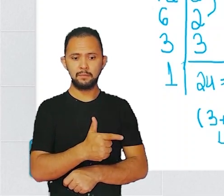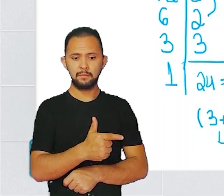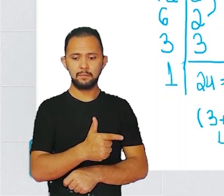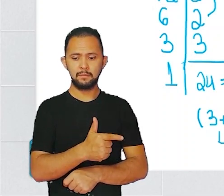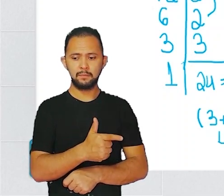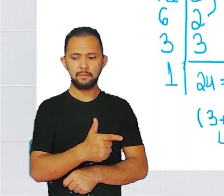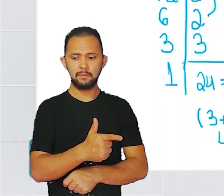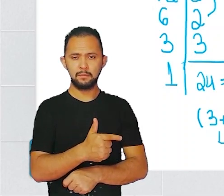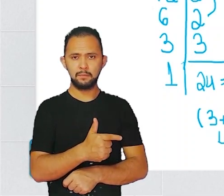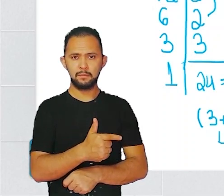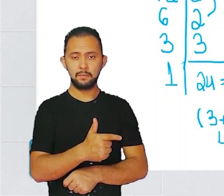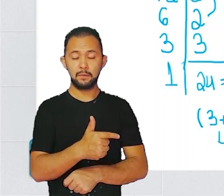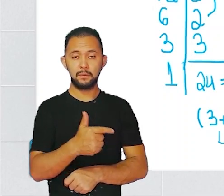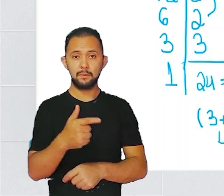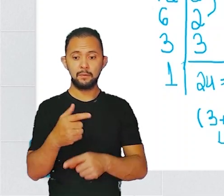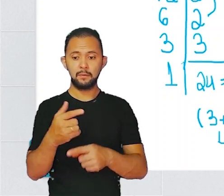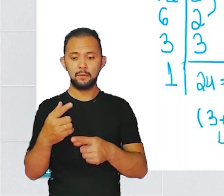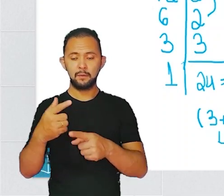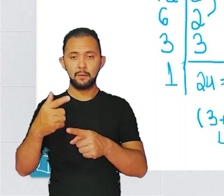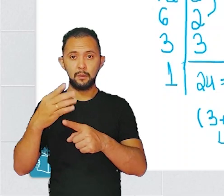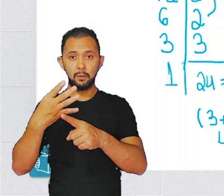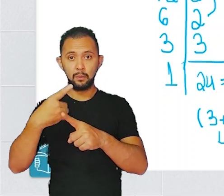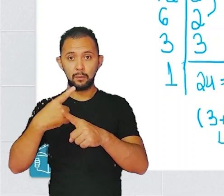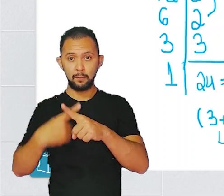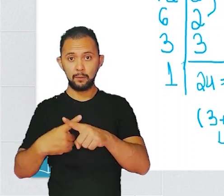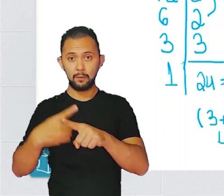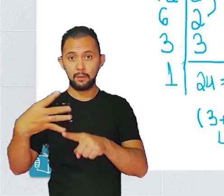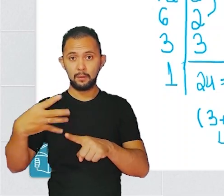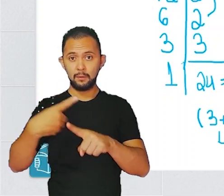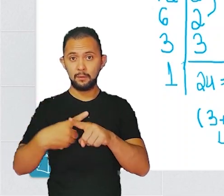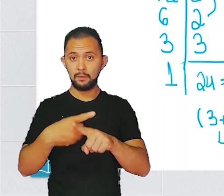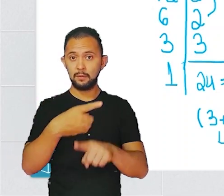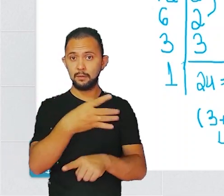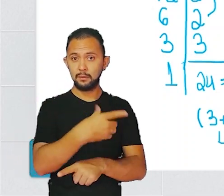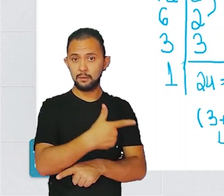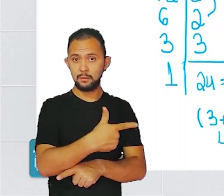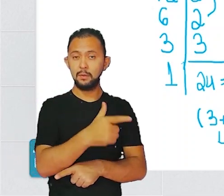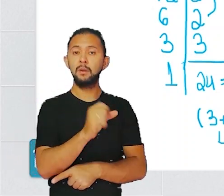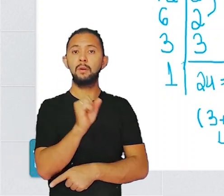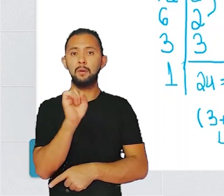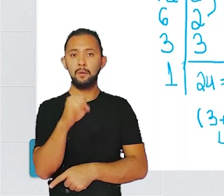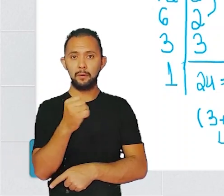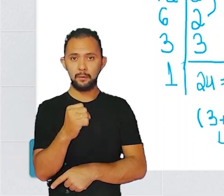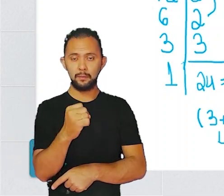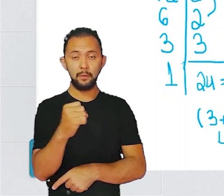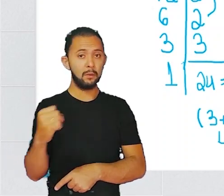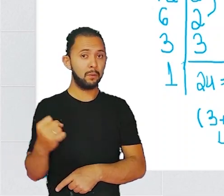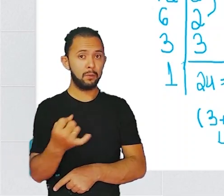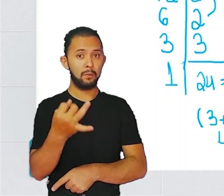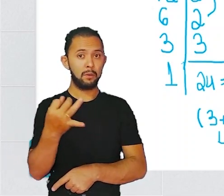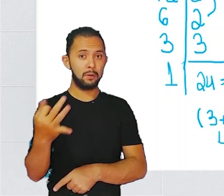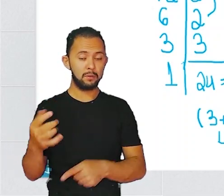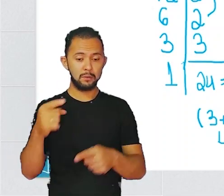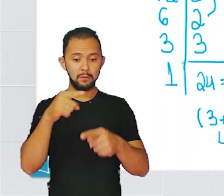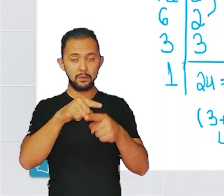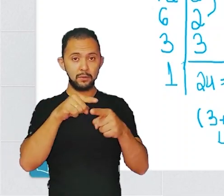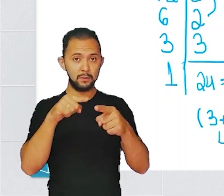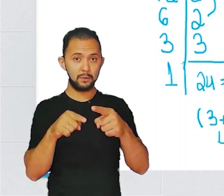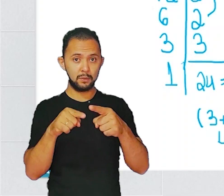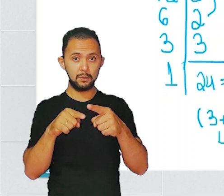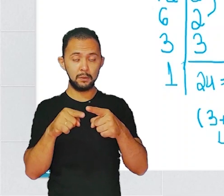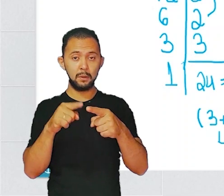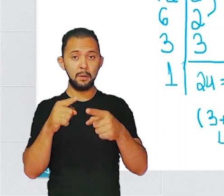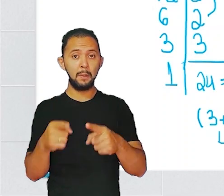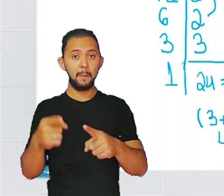4 vezes 2, 8. Pronto. Isso é suficiente para a gente dizer quantos divisores